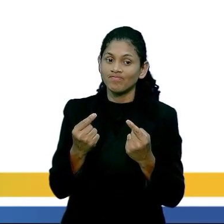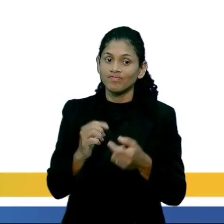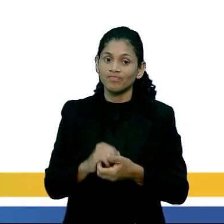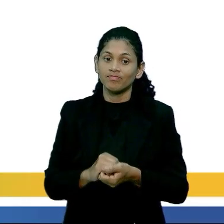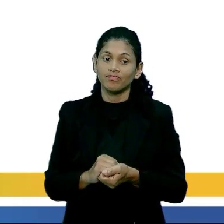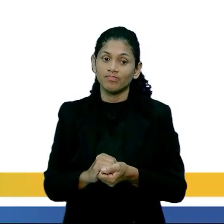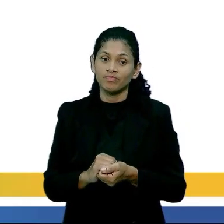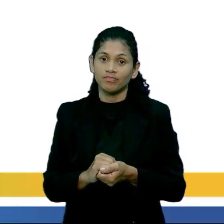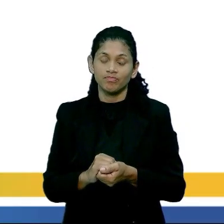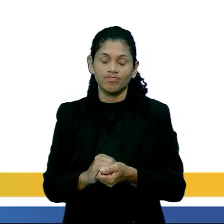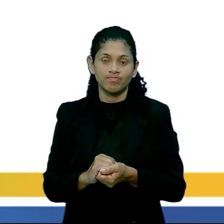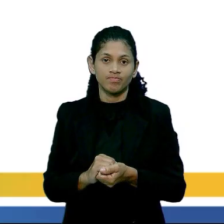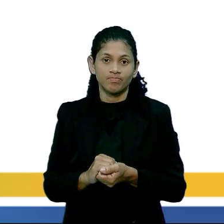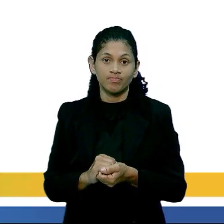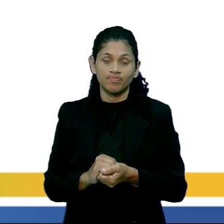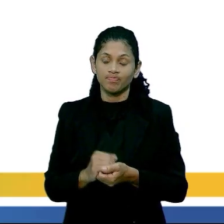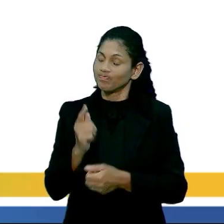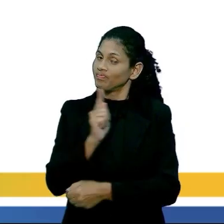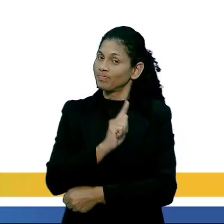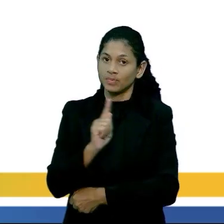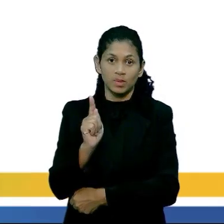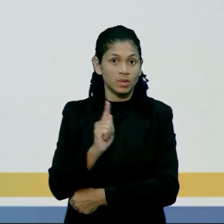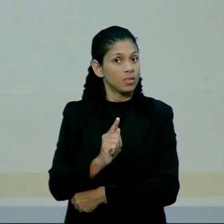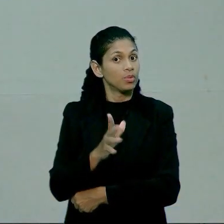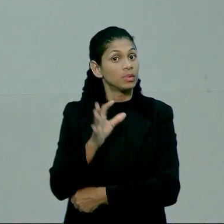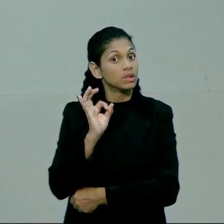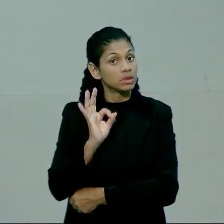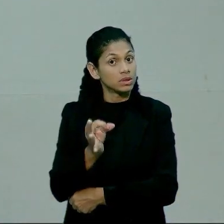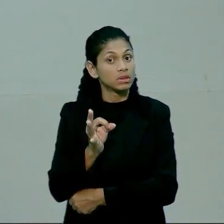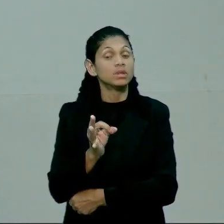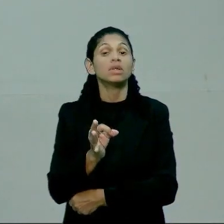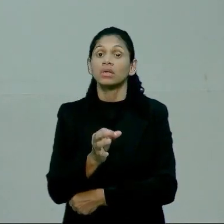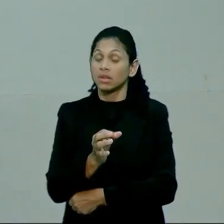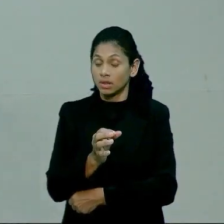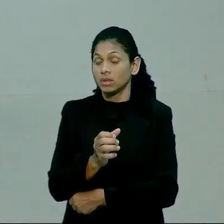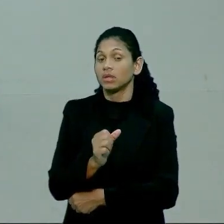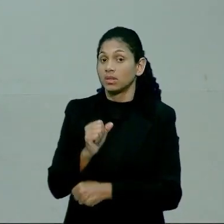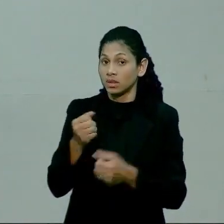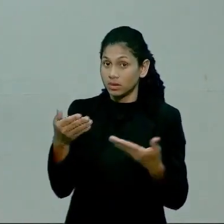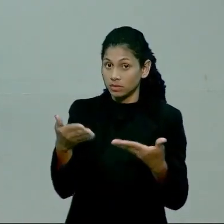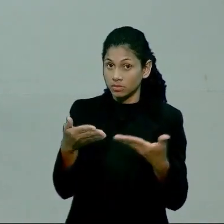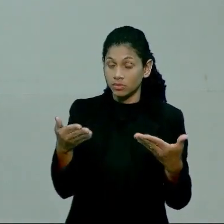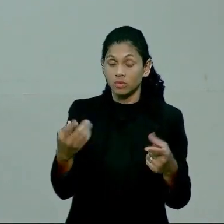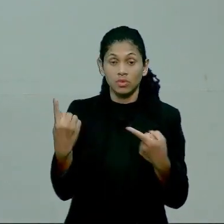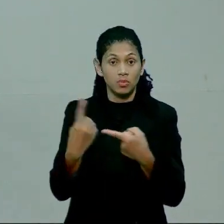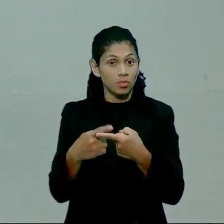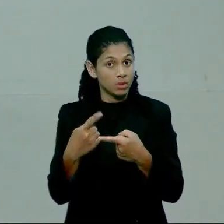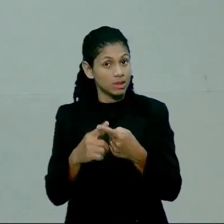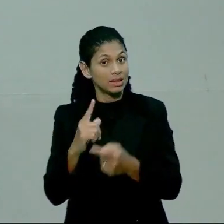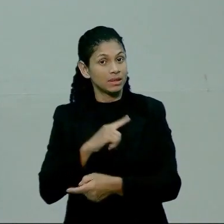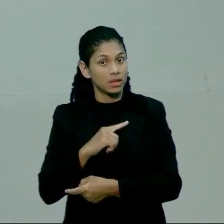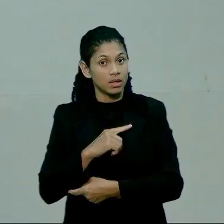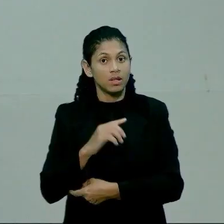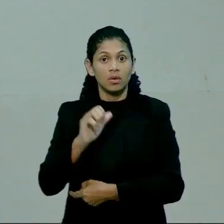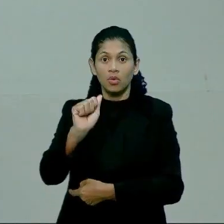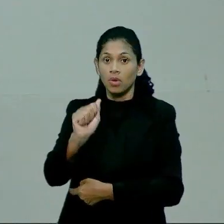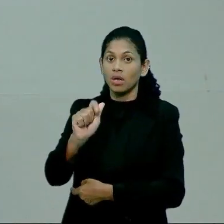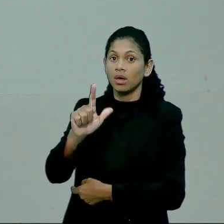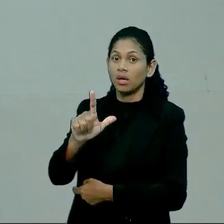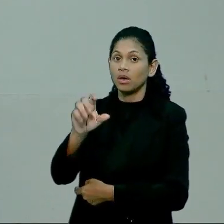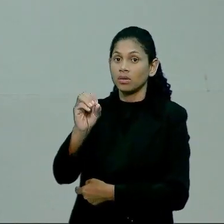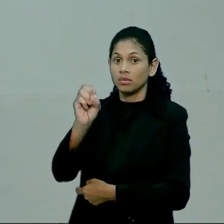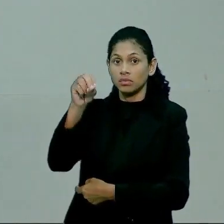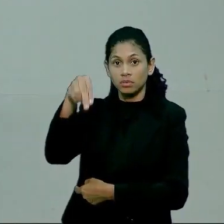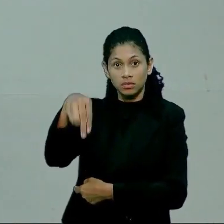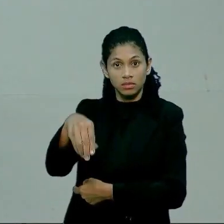entretanto, todavia, não é o nosso gabarito de hoje, porque tem um alongamento que vai trabalhar a flexibilidade, mas não é o condicionamento